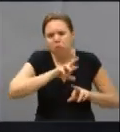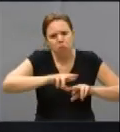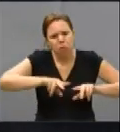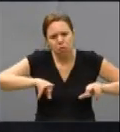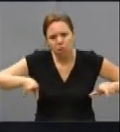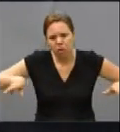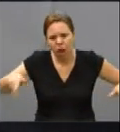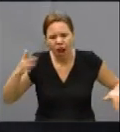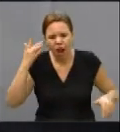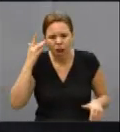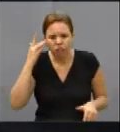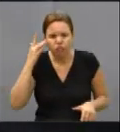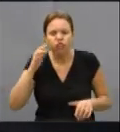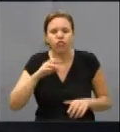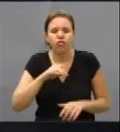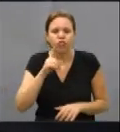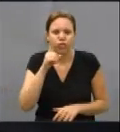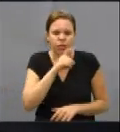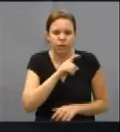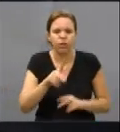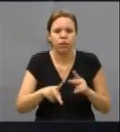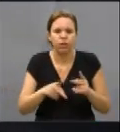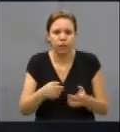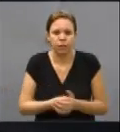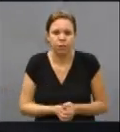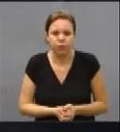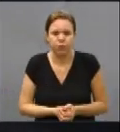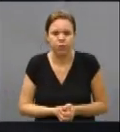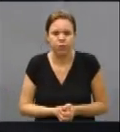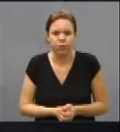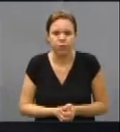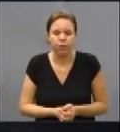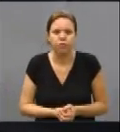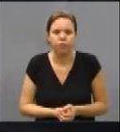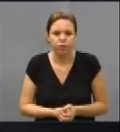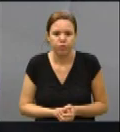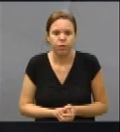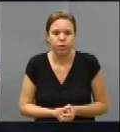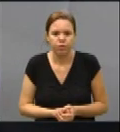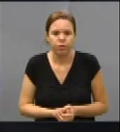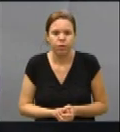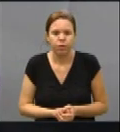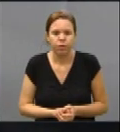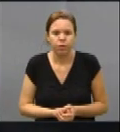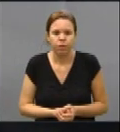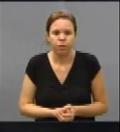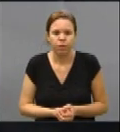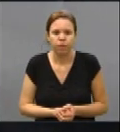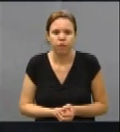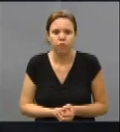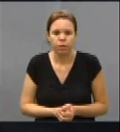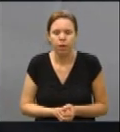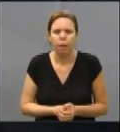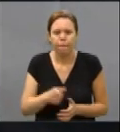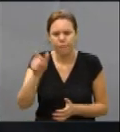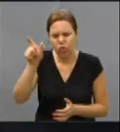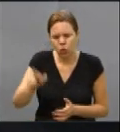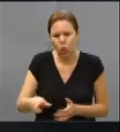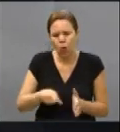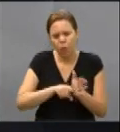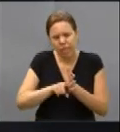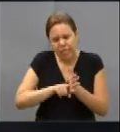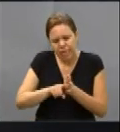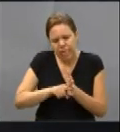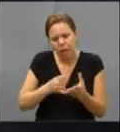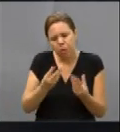Eu acho muito difícil desenhar animal. Pessoas de letra, tira de letra. Pessoa eu estudei bastante, né? Então, às vezes, quando eu tenho que